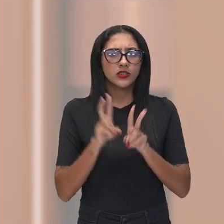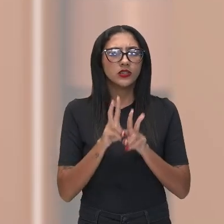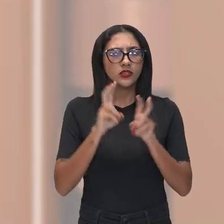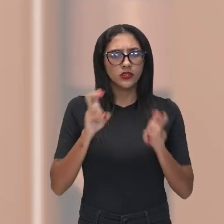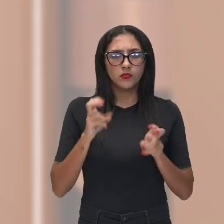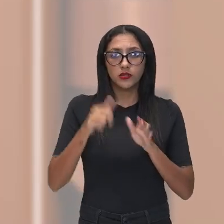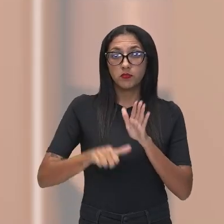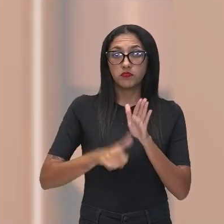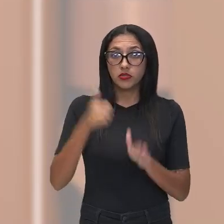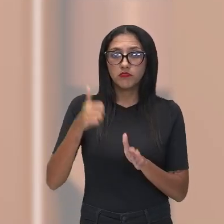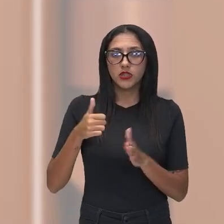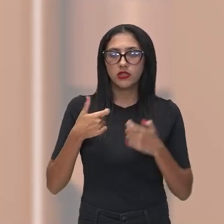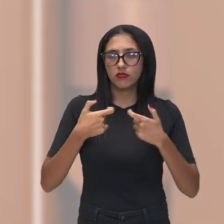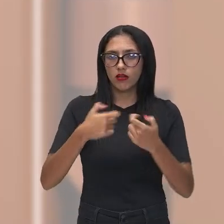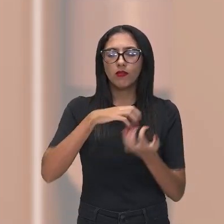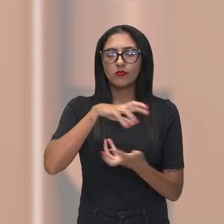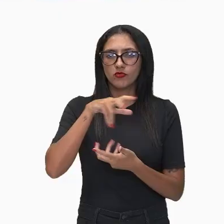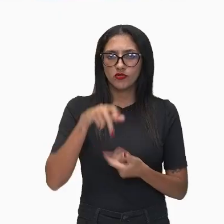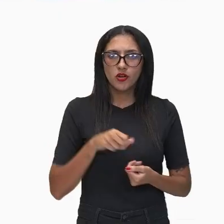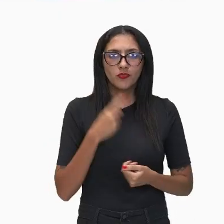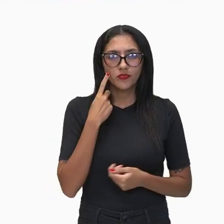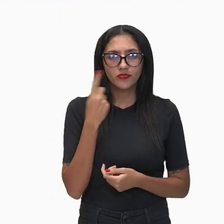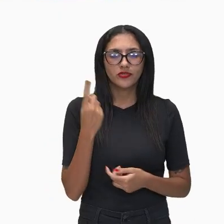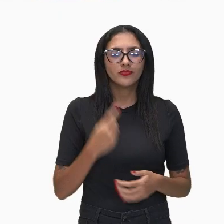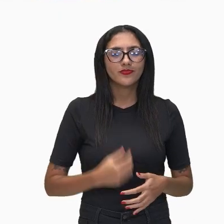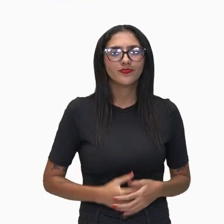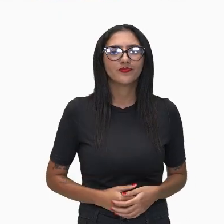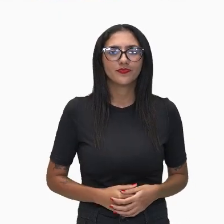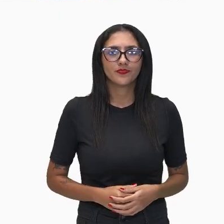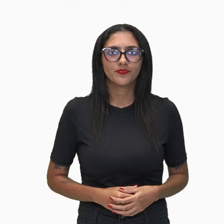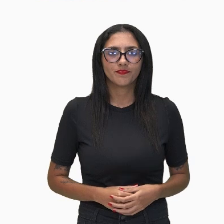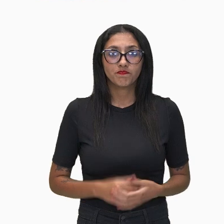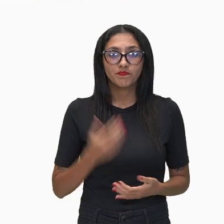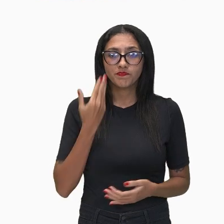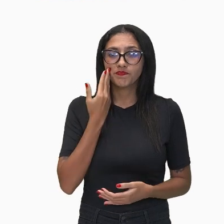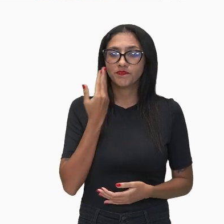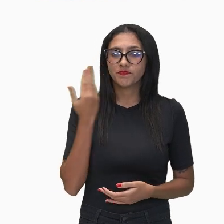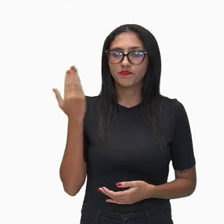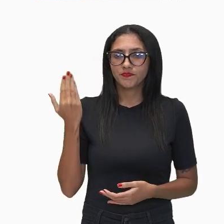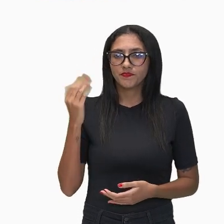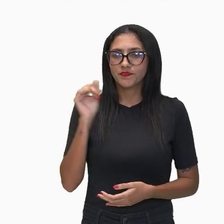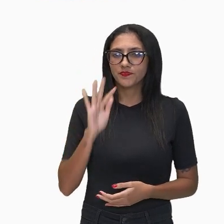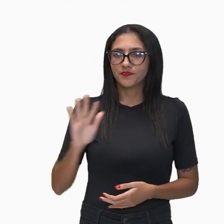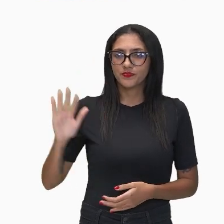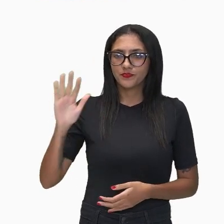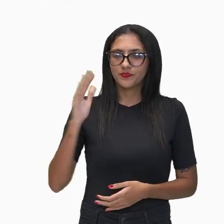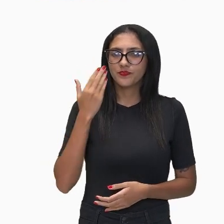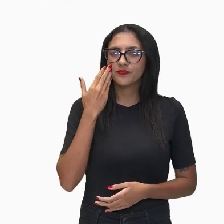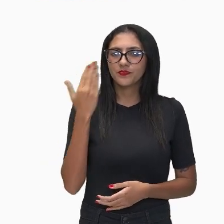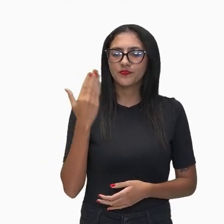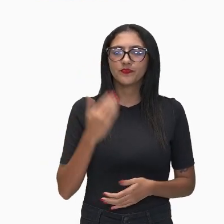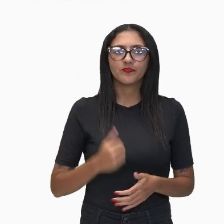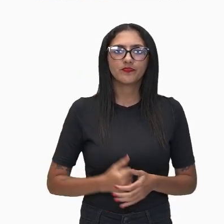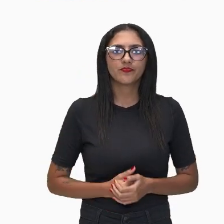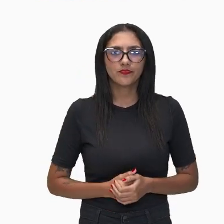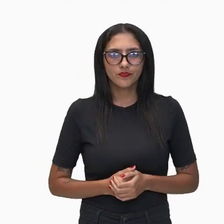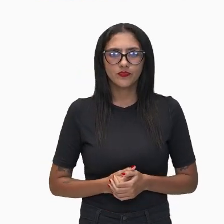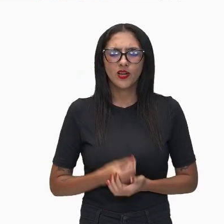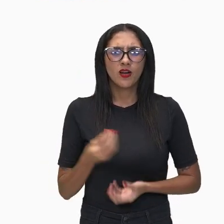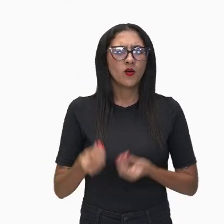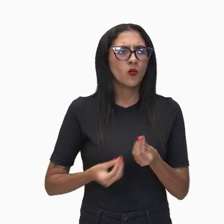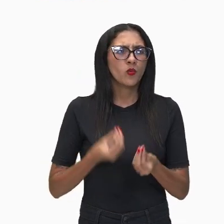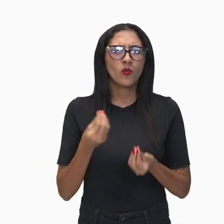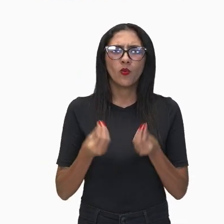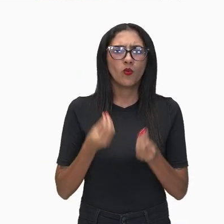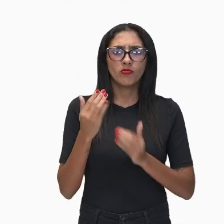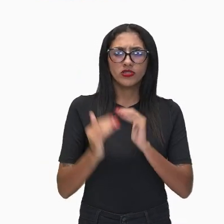a Primeira Guerra Mundial. Vamos lá então dar uma olhada aqui nesse mapa, falando sobre o desenvolvimento, né, dessa